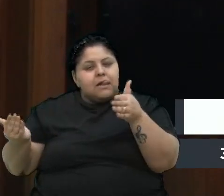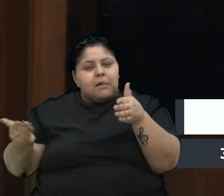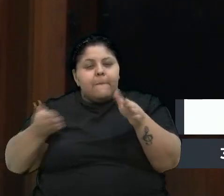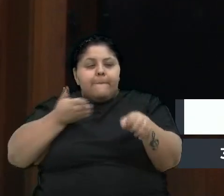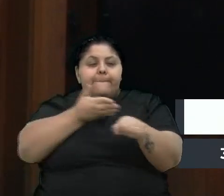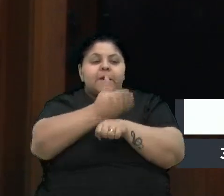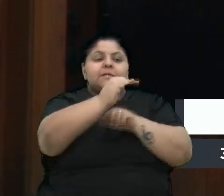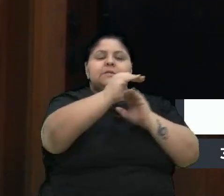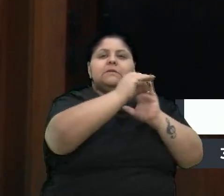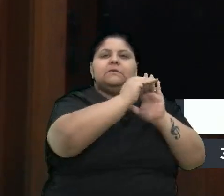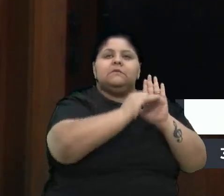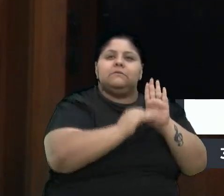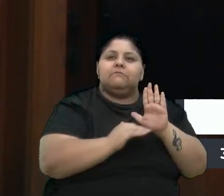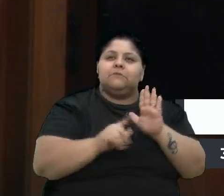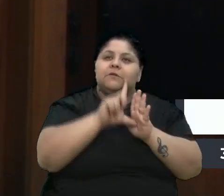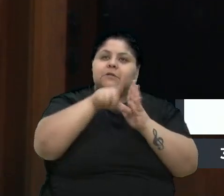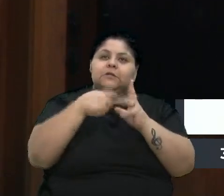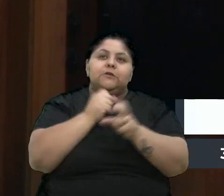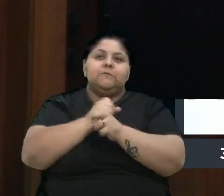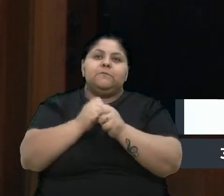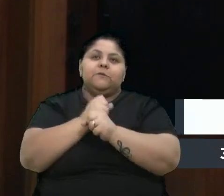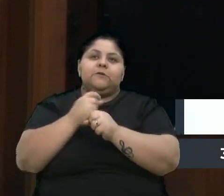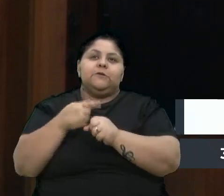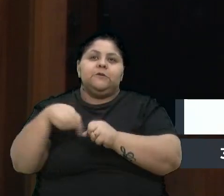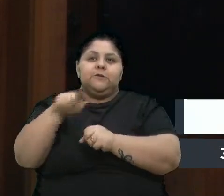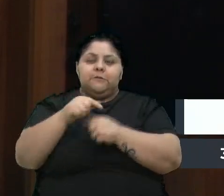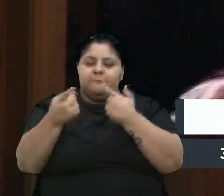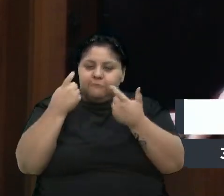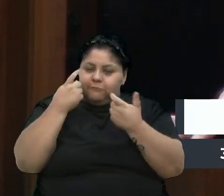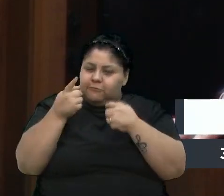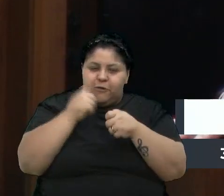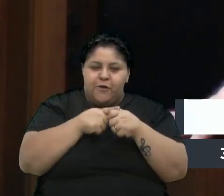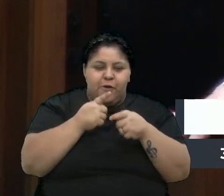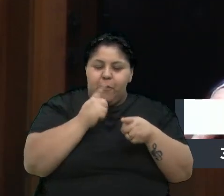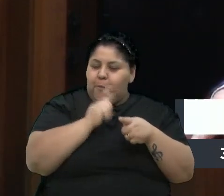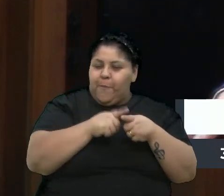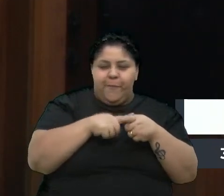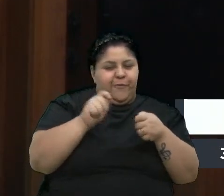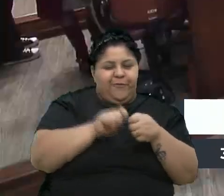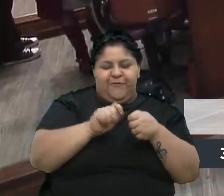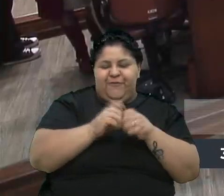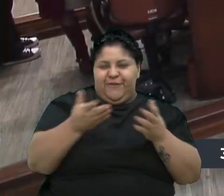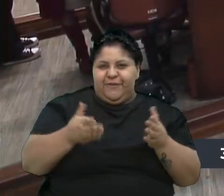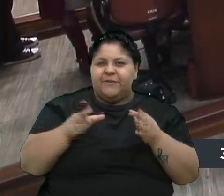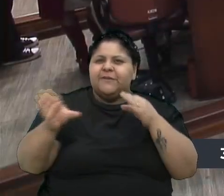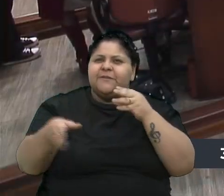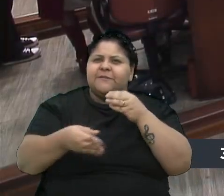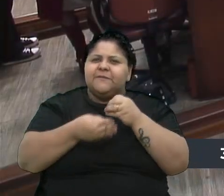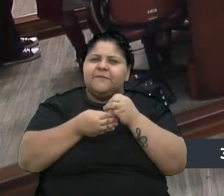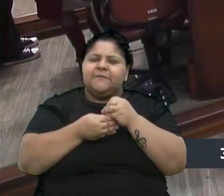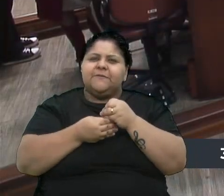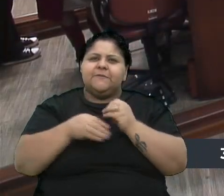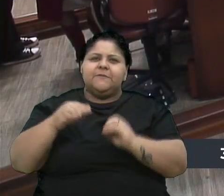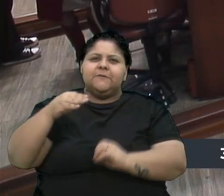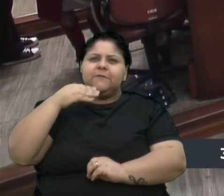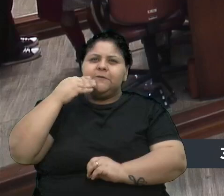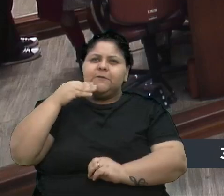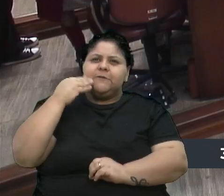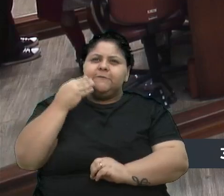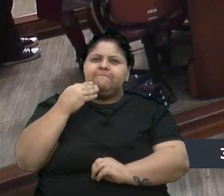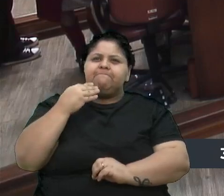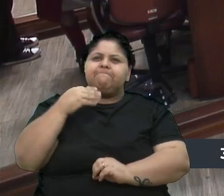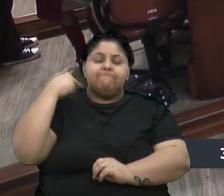de um ano, a gente fica meio preocupado porque não foi feito. A sua parte, vereador Bortola. Só, vereador Scalco, me lembrou também,